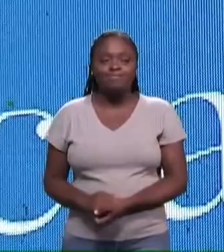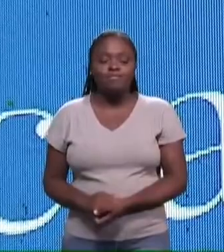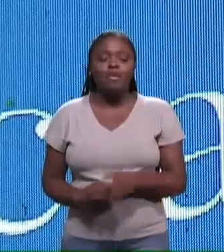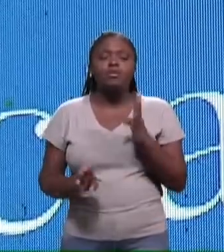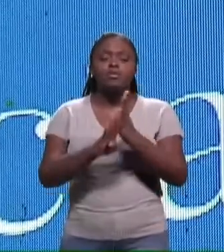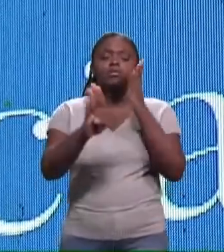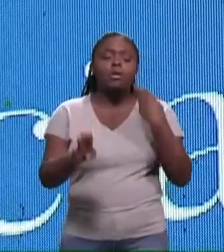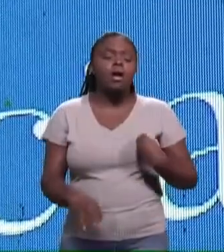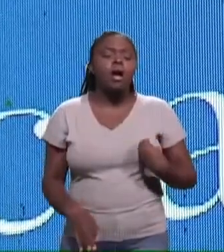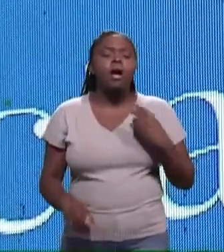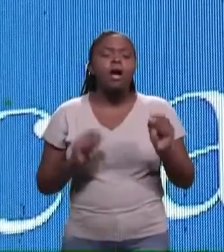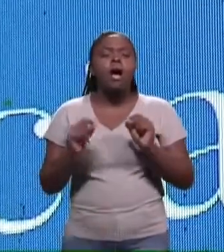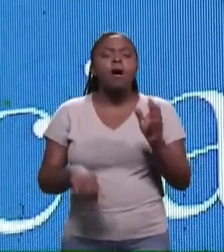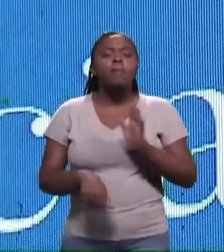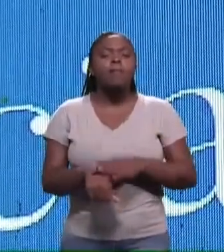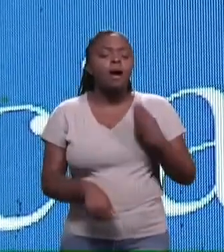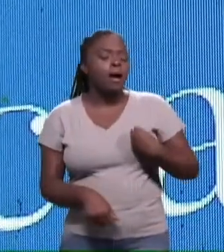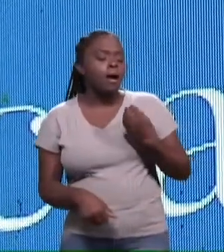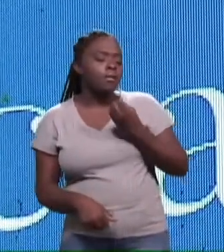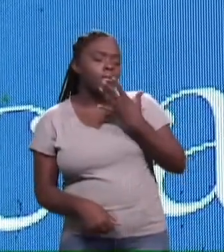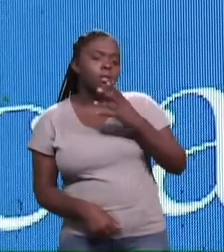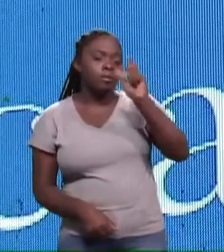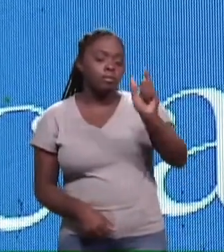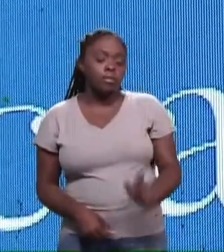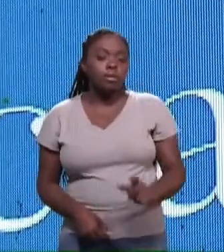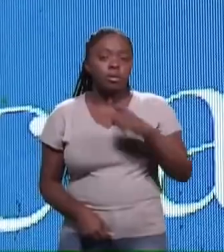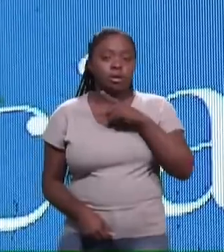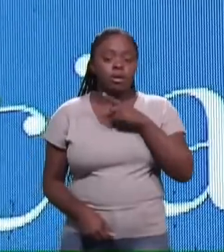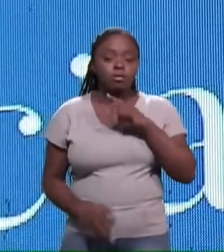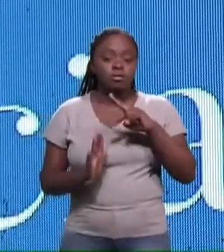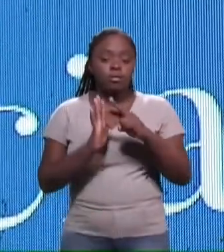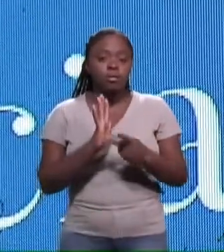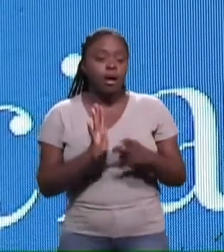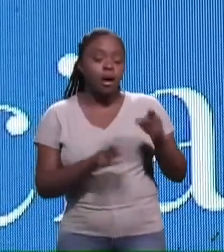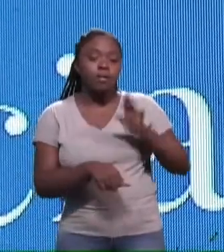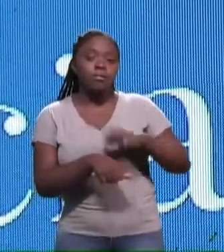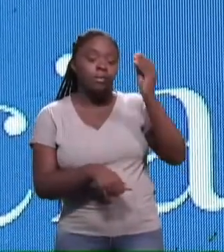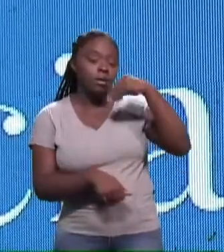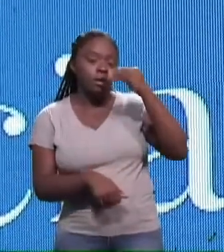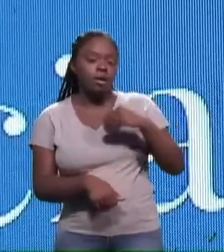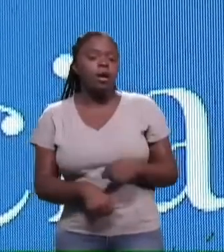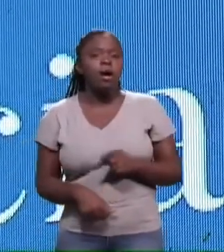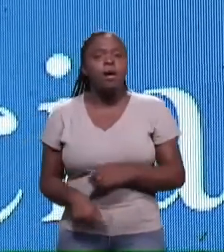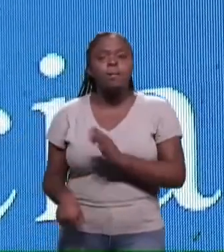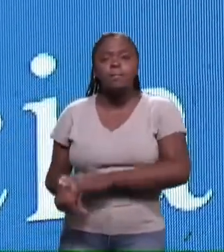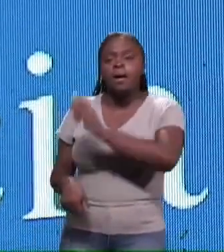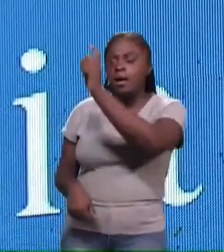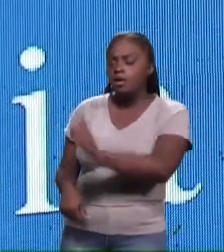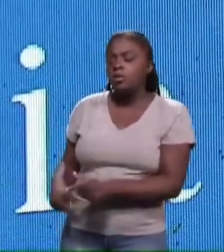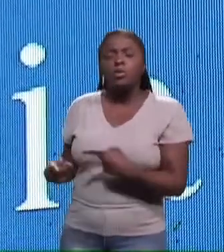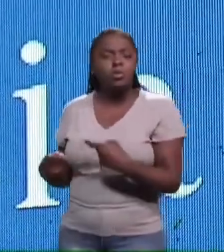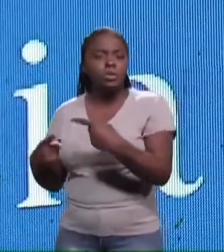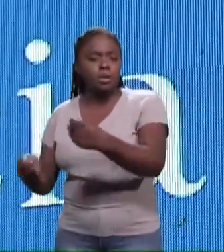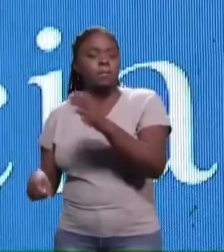vida? Quanto mais vida boa uma pessoa teve, menos resistente ela é. Quanto mais ela passou luta, mais ela